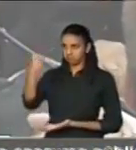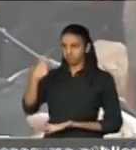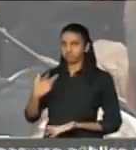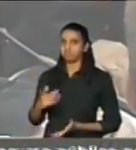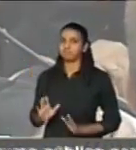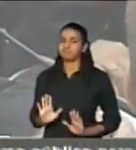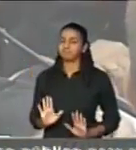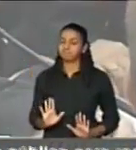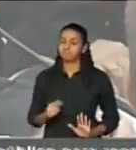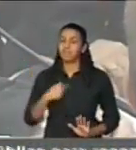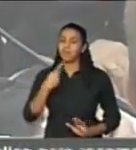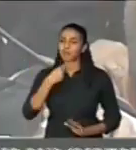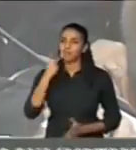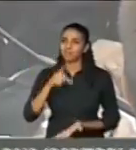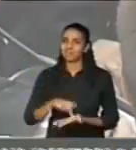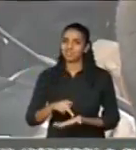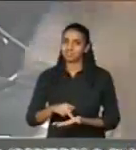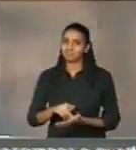Vossa Excelência,